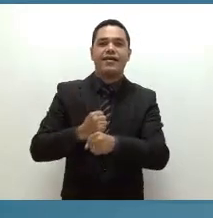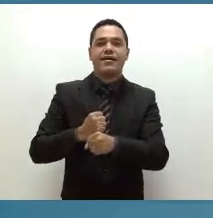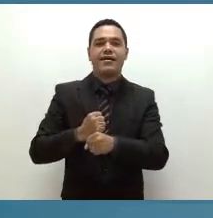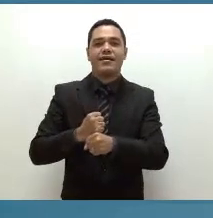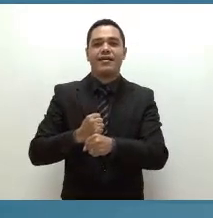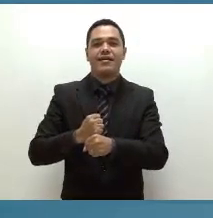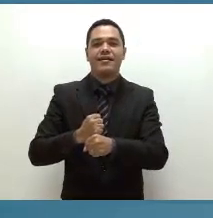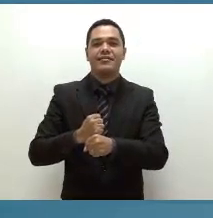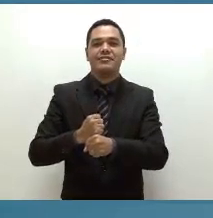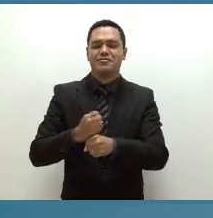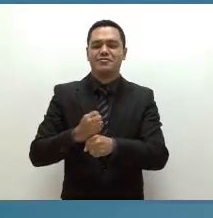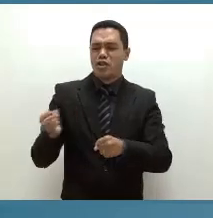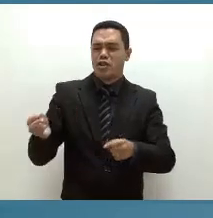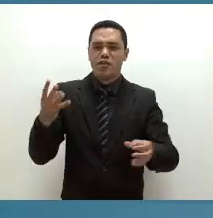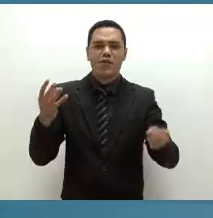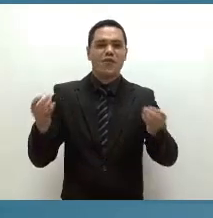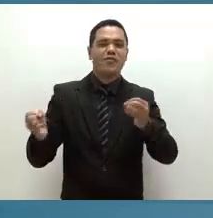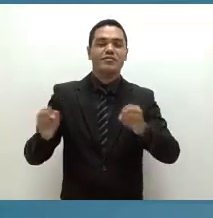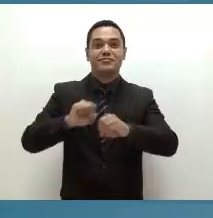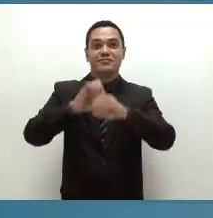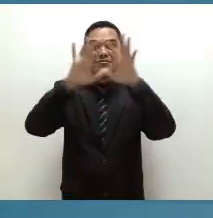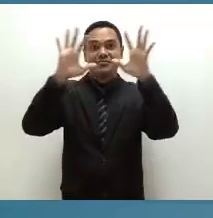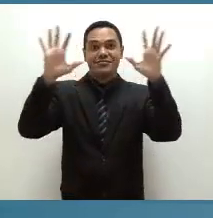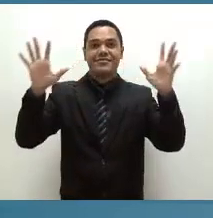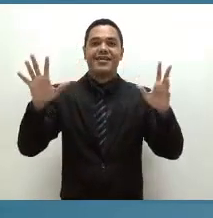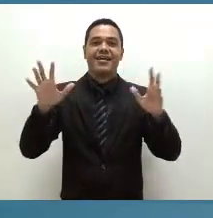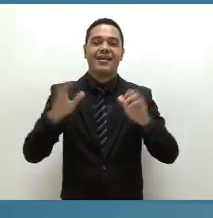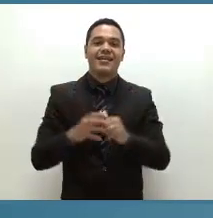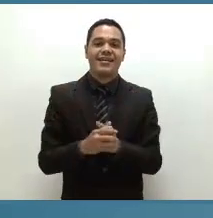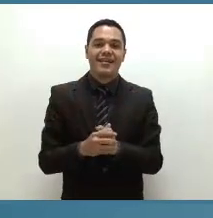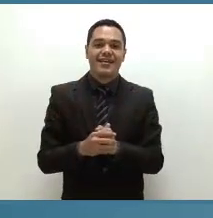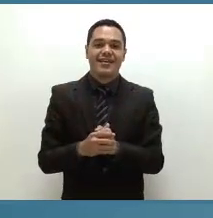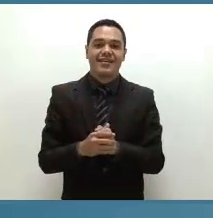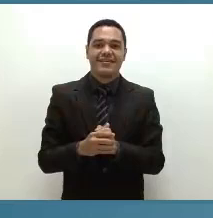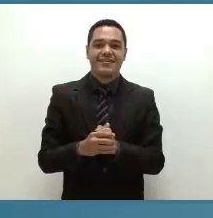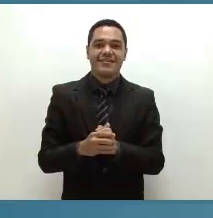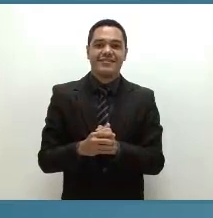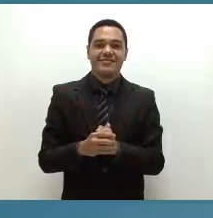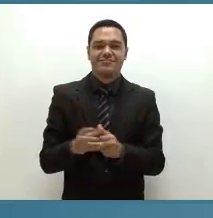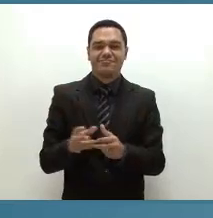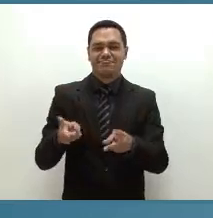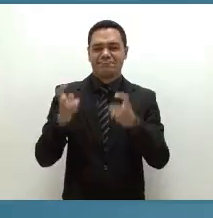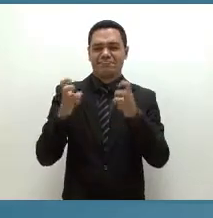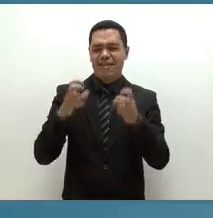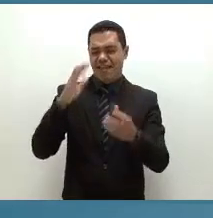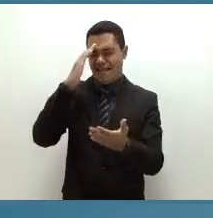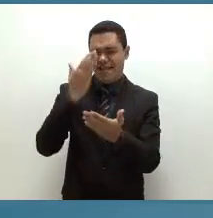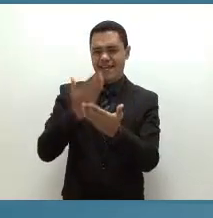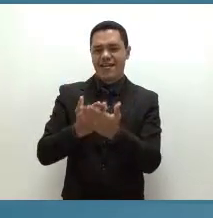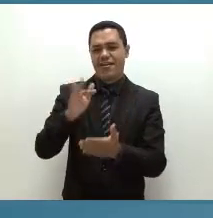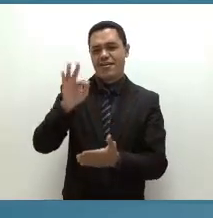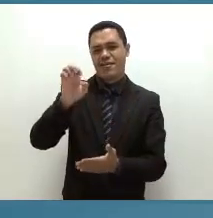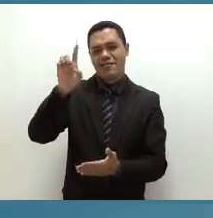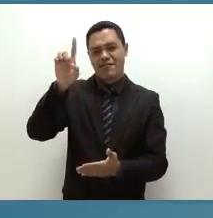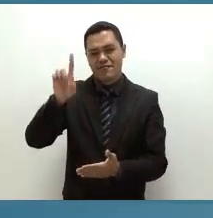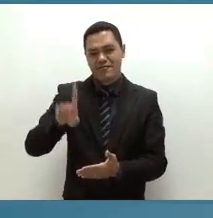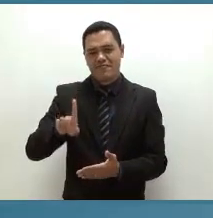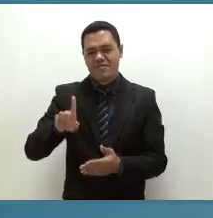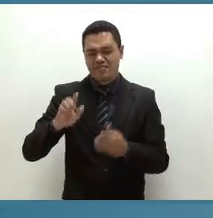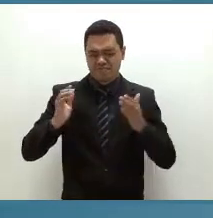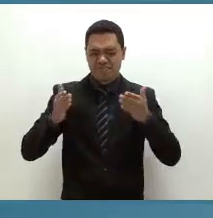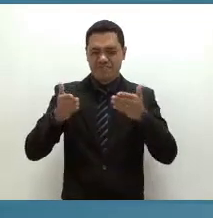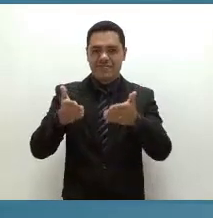cenas, testemunhos, realidades, mas detém a mesma fé em intensidade